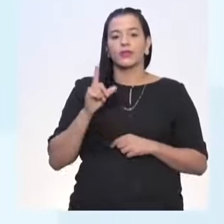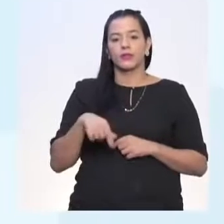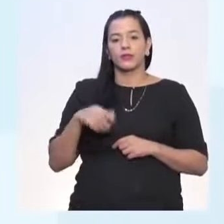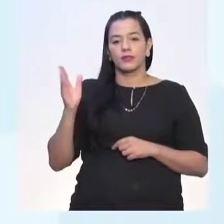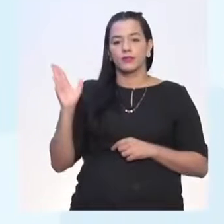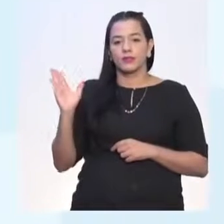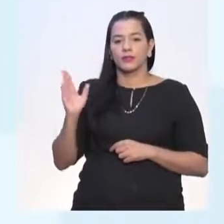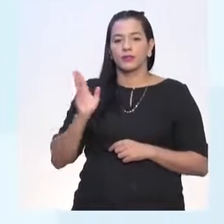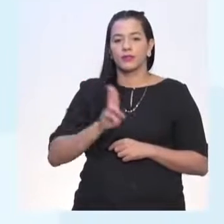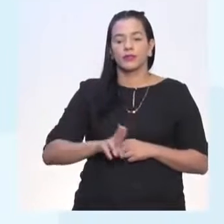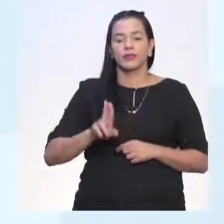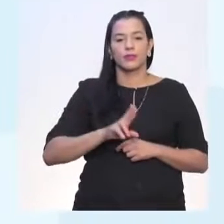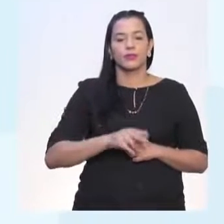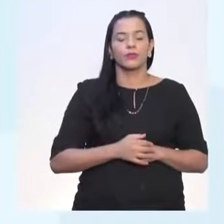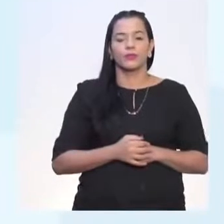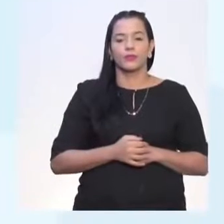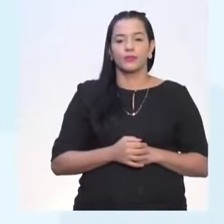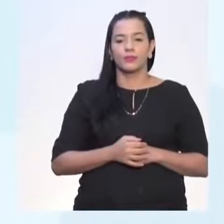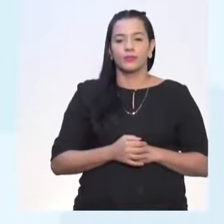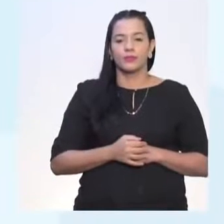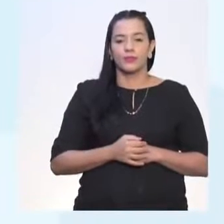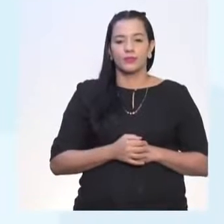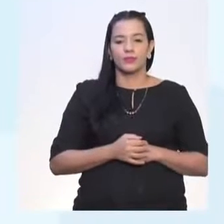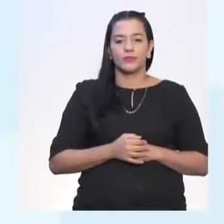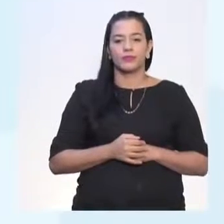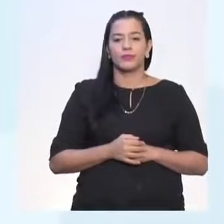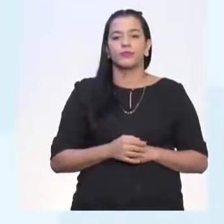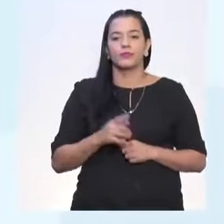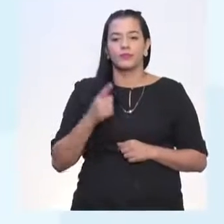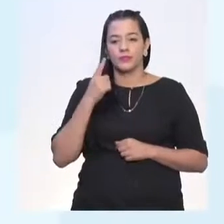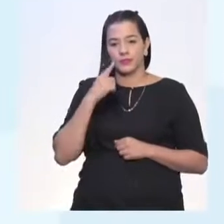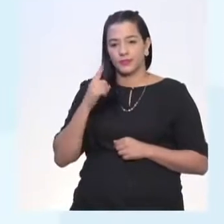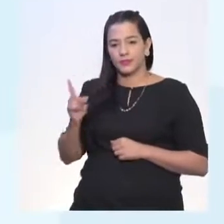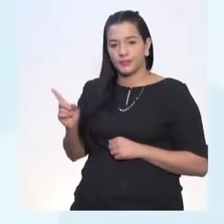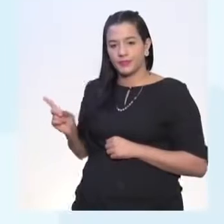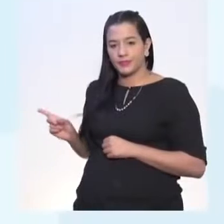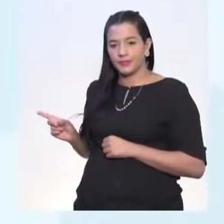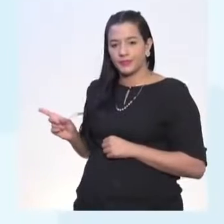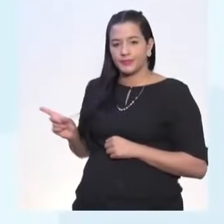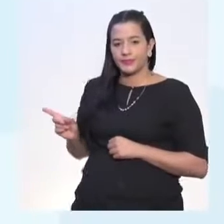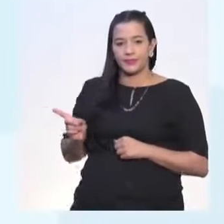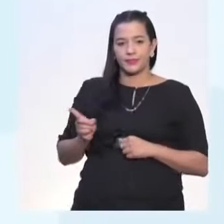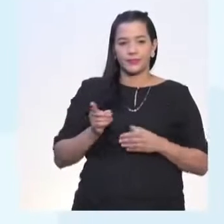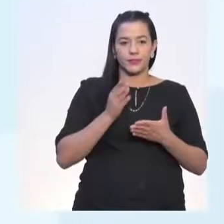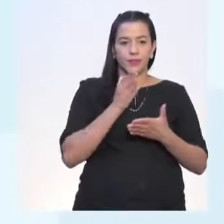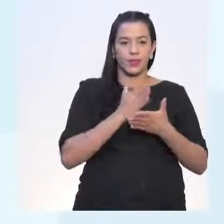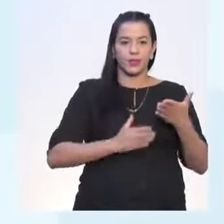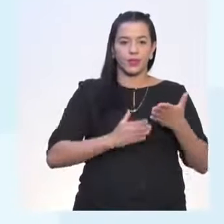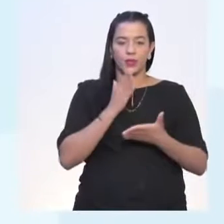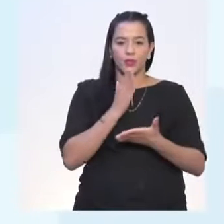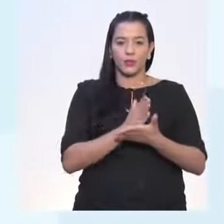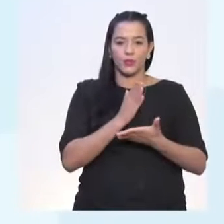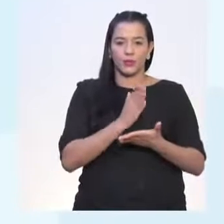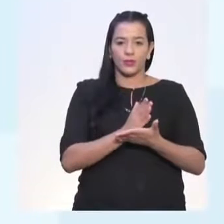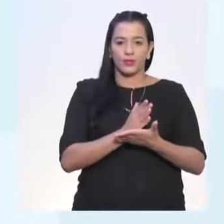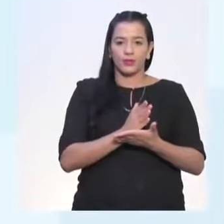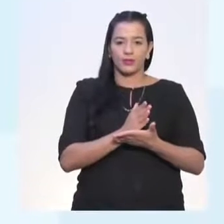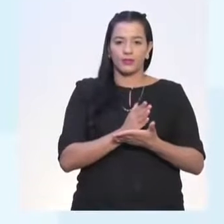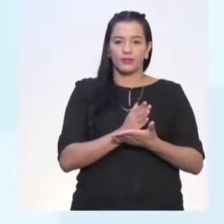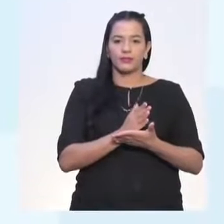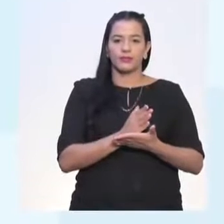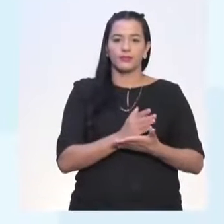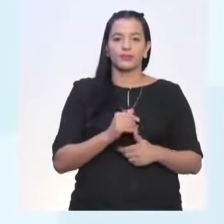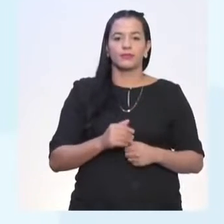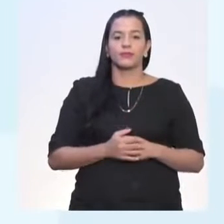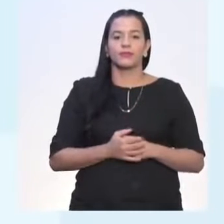pincinha para pegar esse pequeno objeto. Você põe a força potente no meio dela. Né? Você coloca aí no meio,